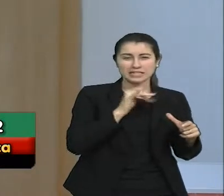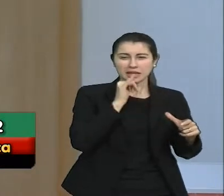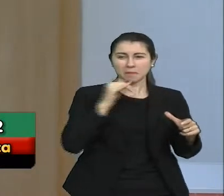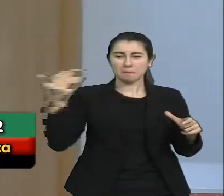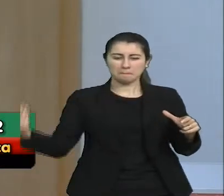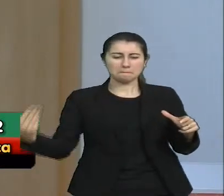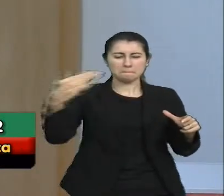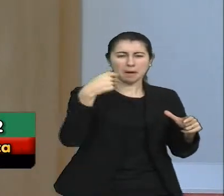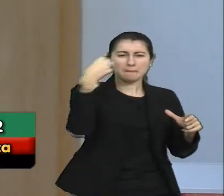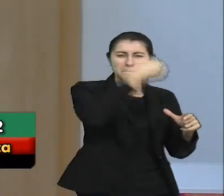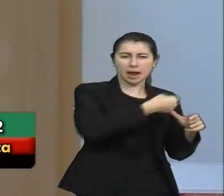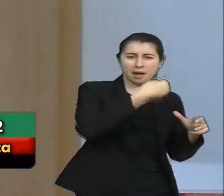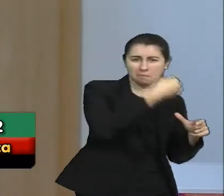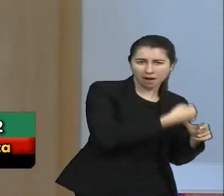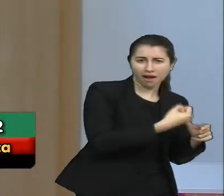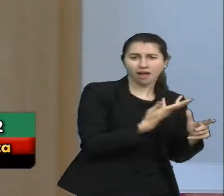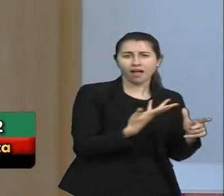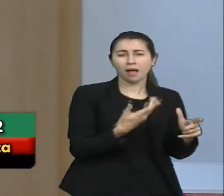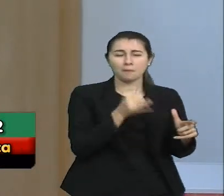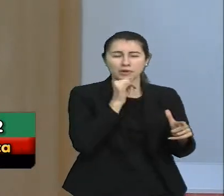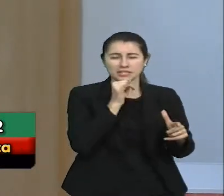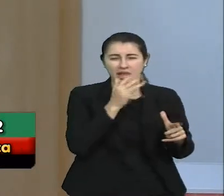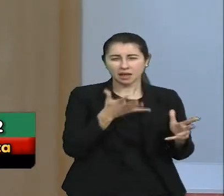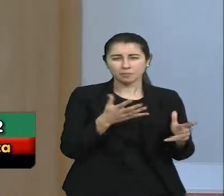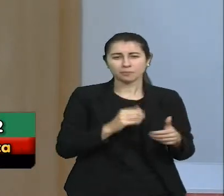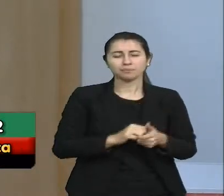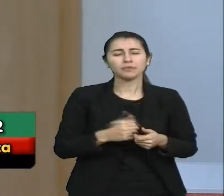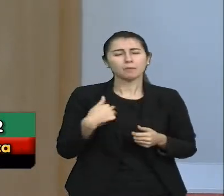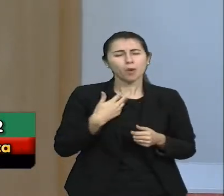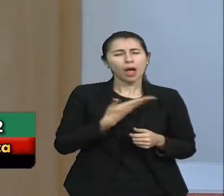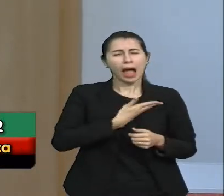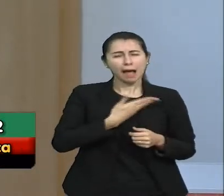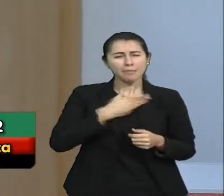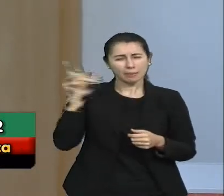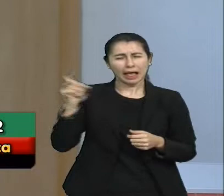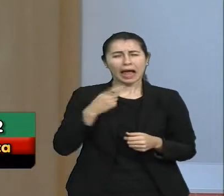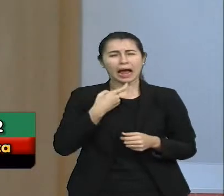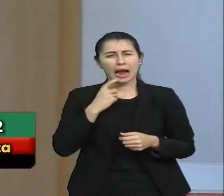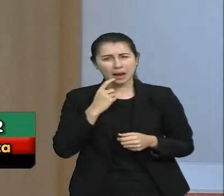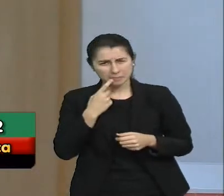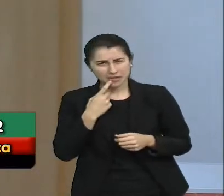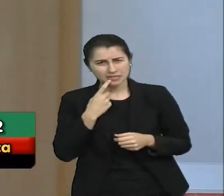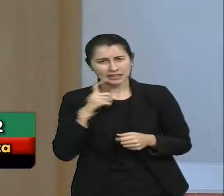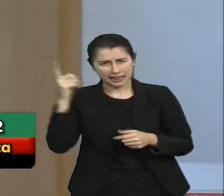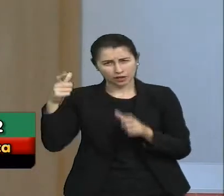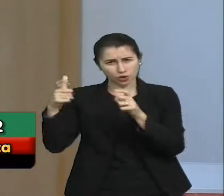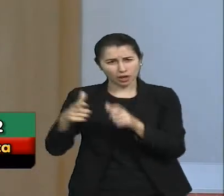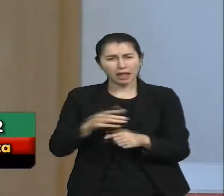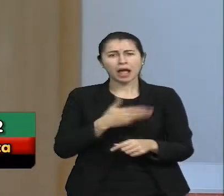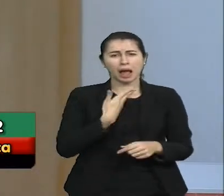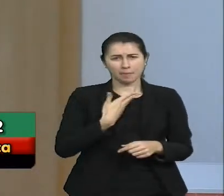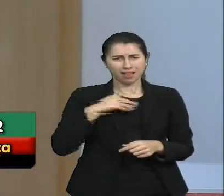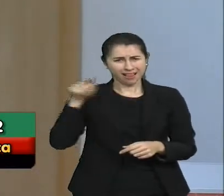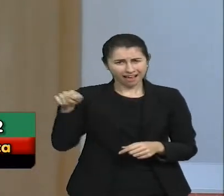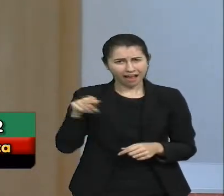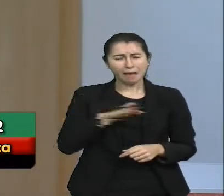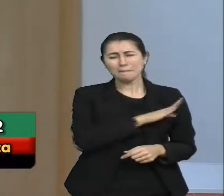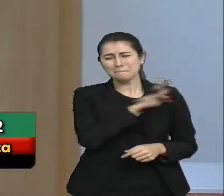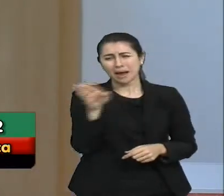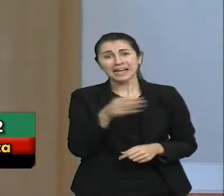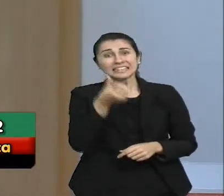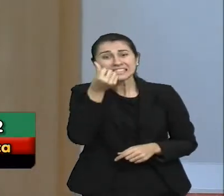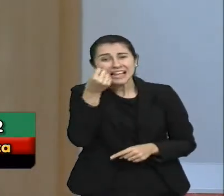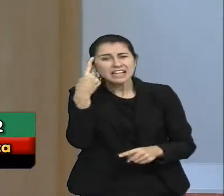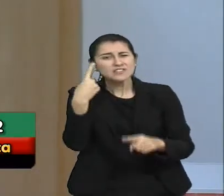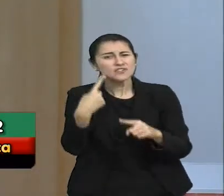o Birajara, em Campinas, foi atacada 6 vezes, apenas 6 vezes, e a última só